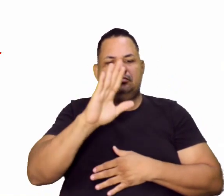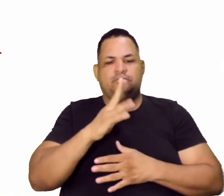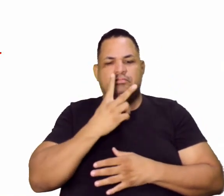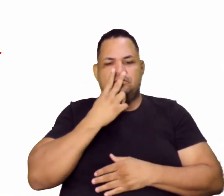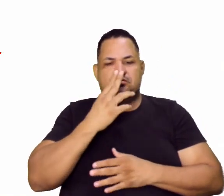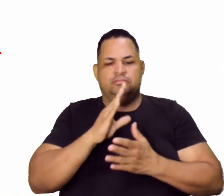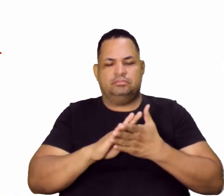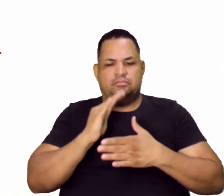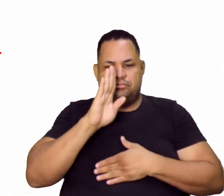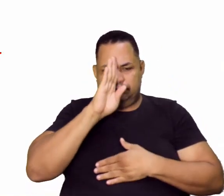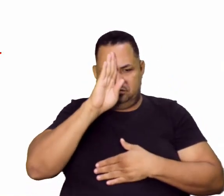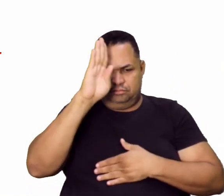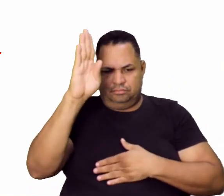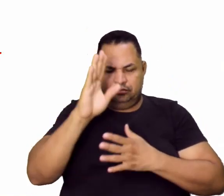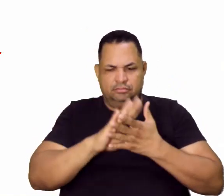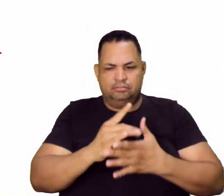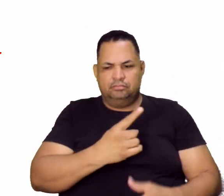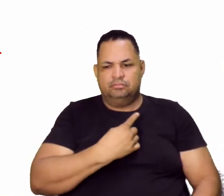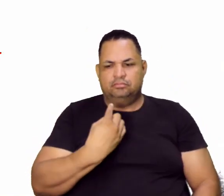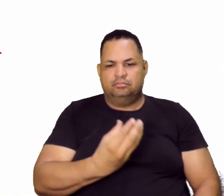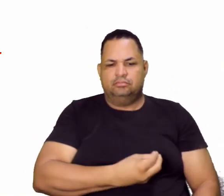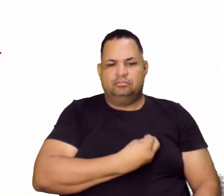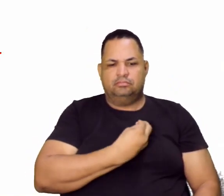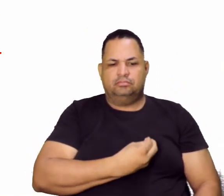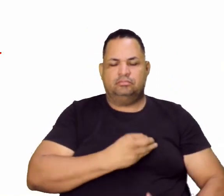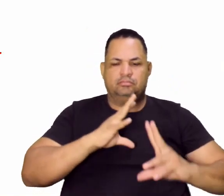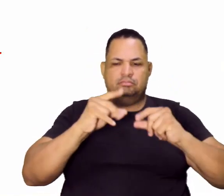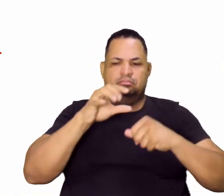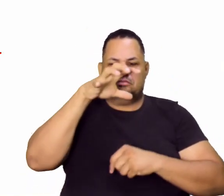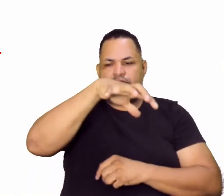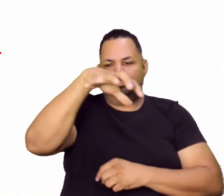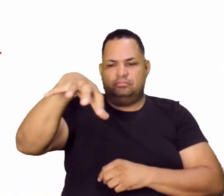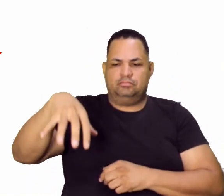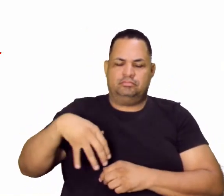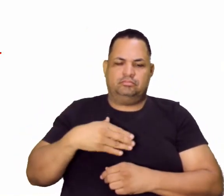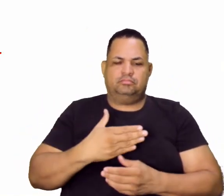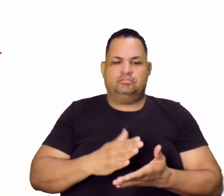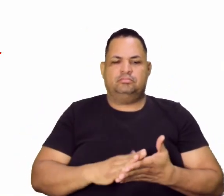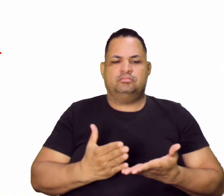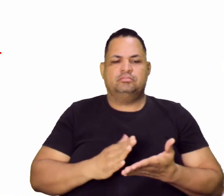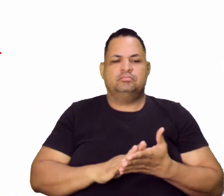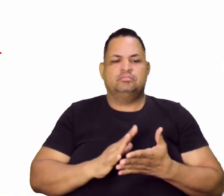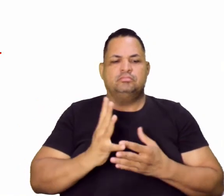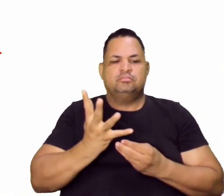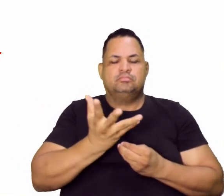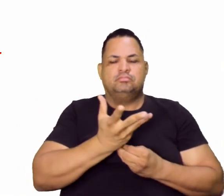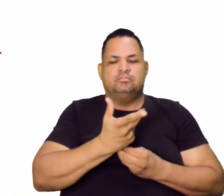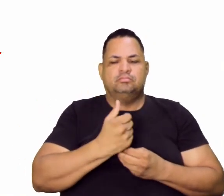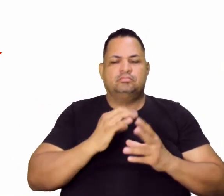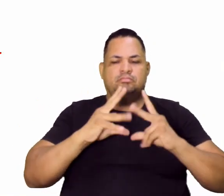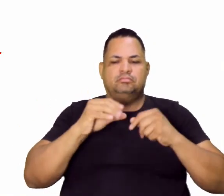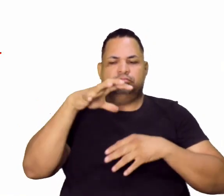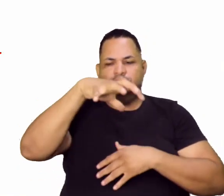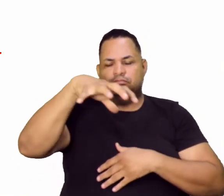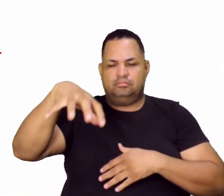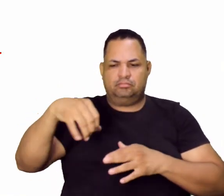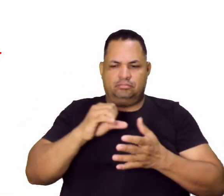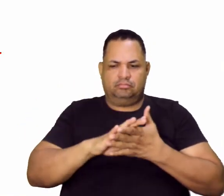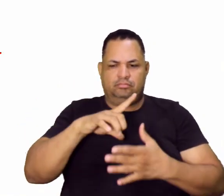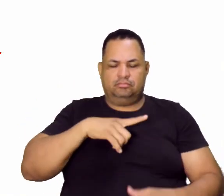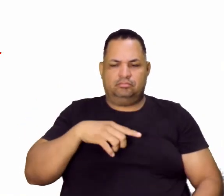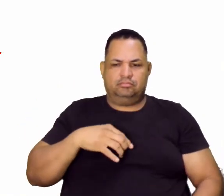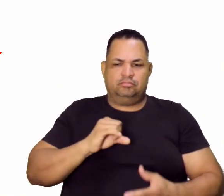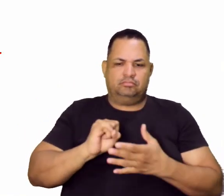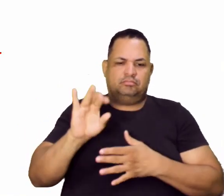parece prevalecer em nossa vida. Ela está em toda parte, podemos dizer assim, né? Arte em toda parte, porque tem o quê? Imagem em toda